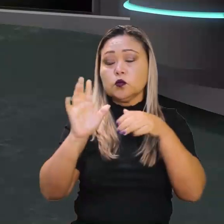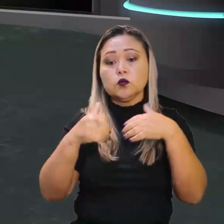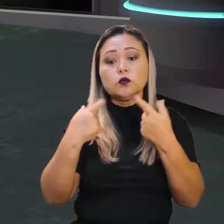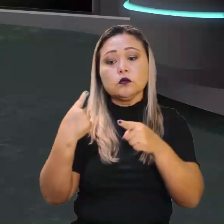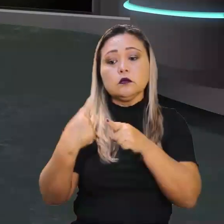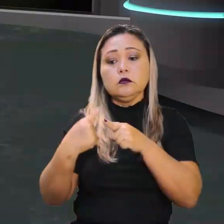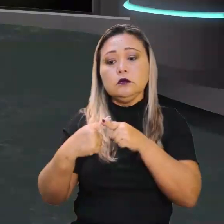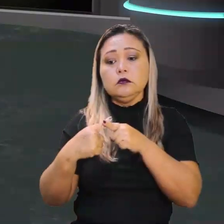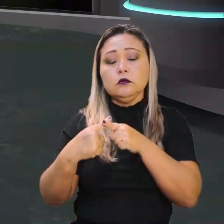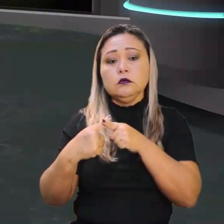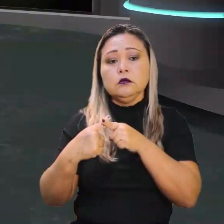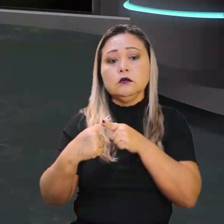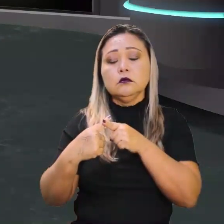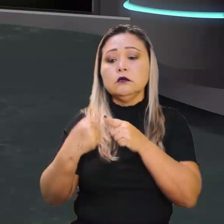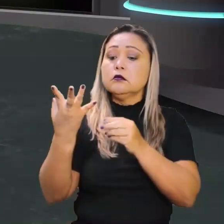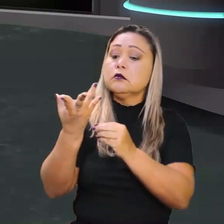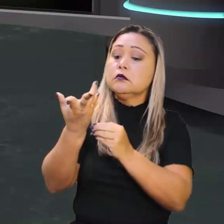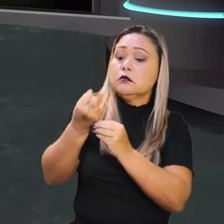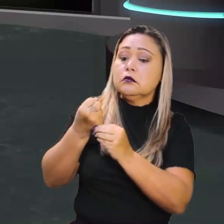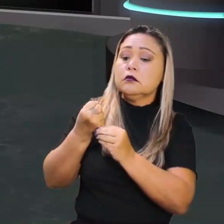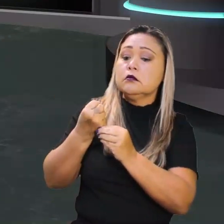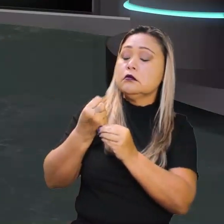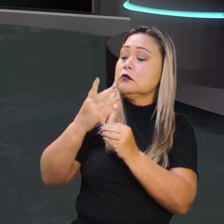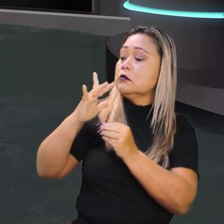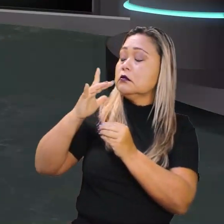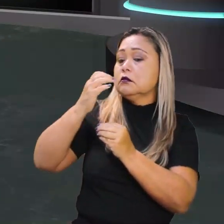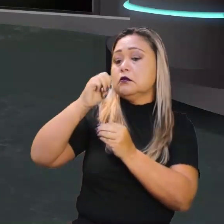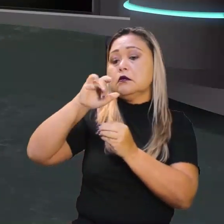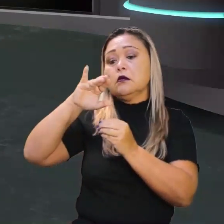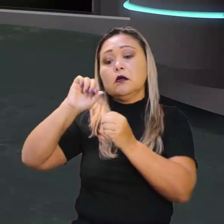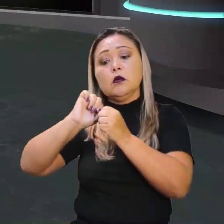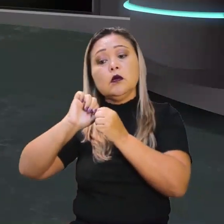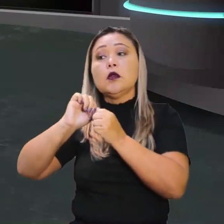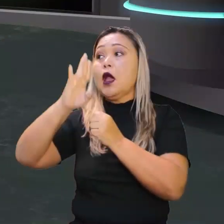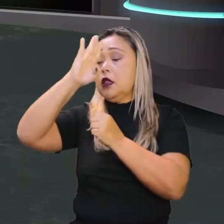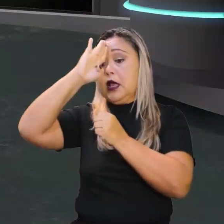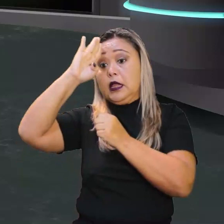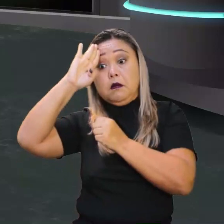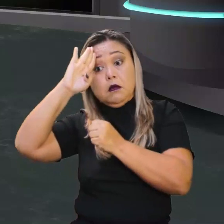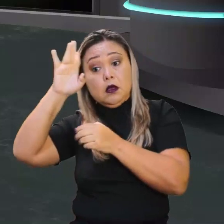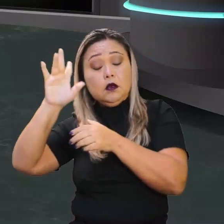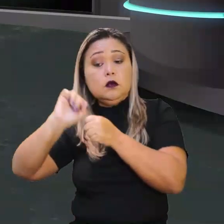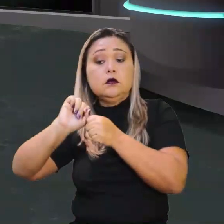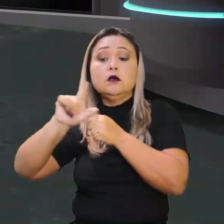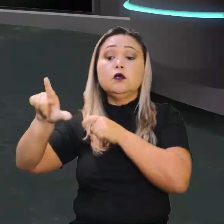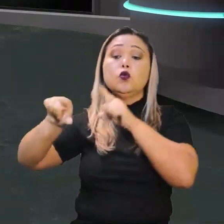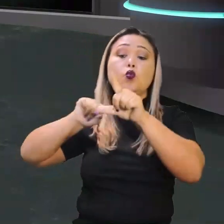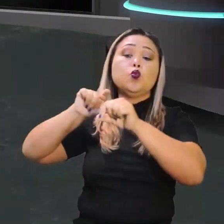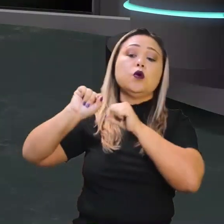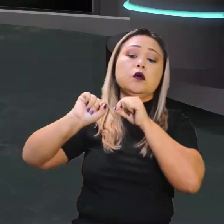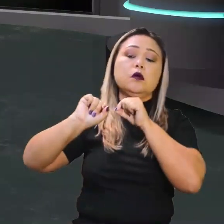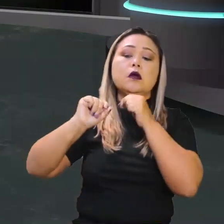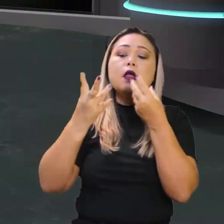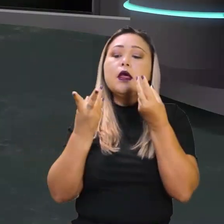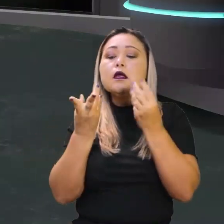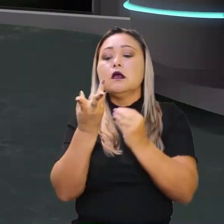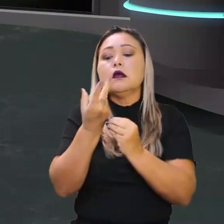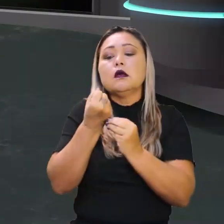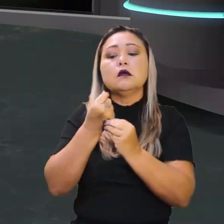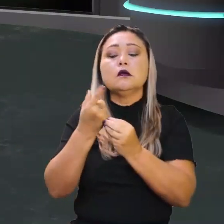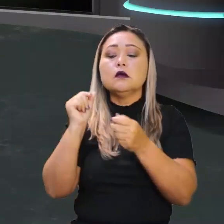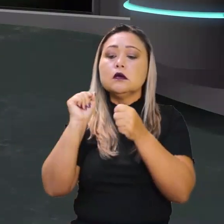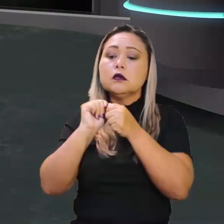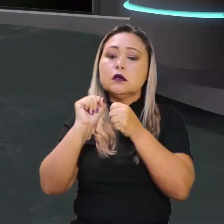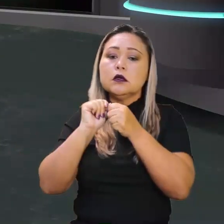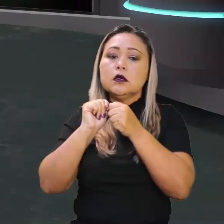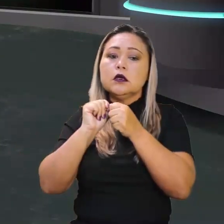porque a arte, até então, a arte clássica, as academias, preferem aquela arte refinada, né, professor?